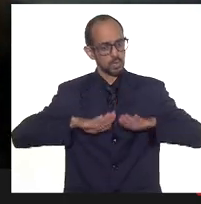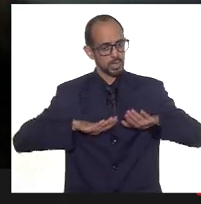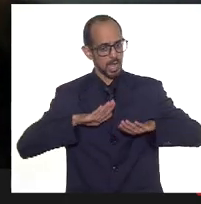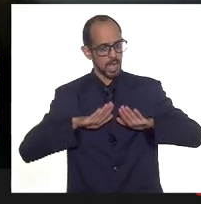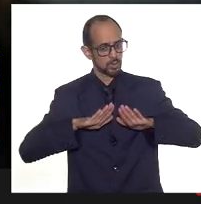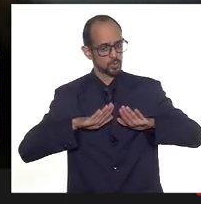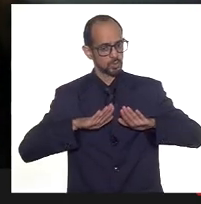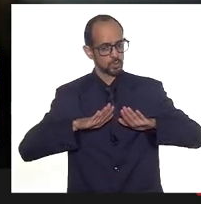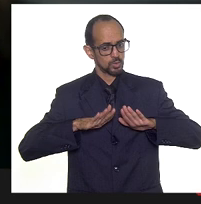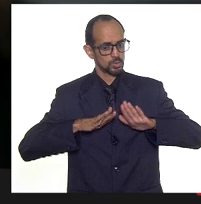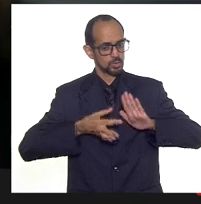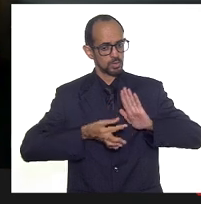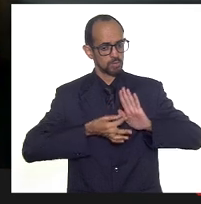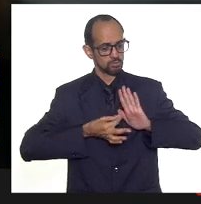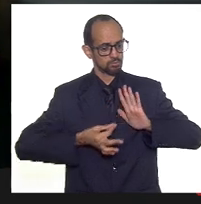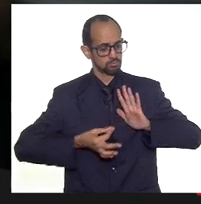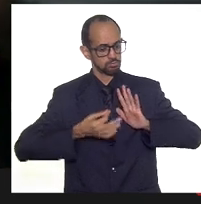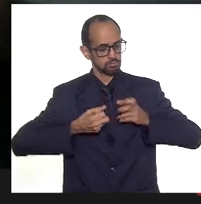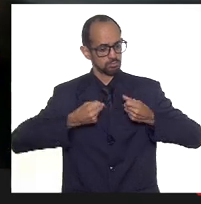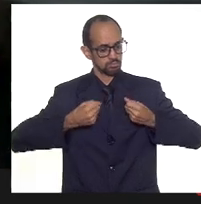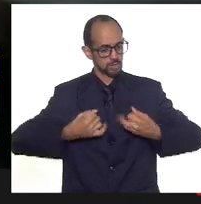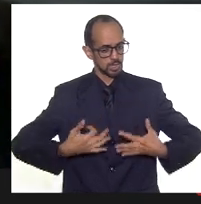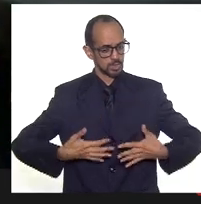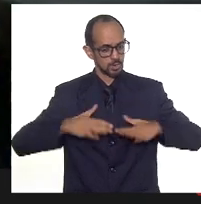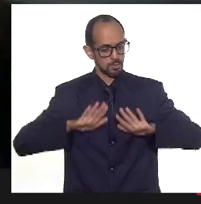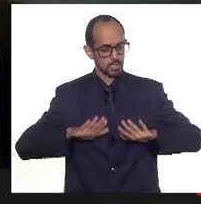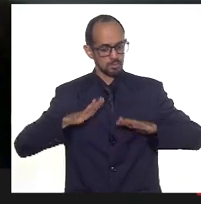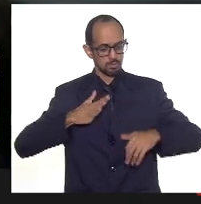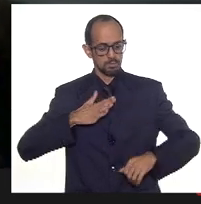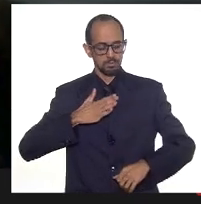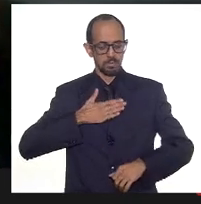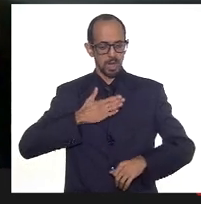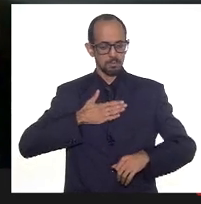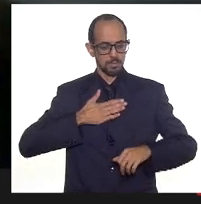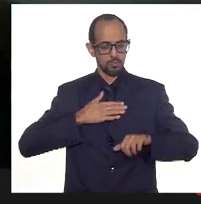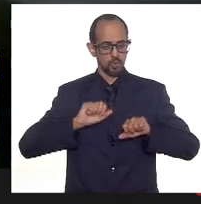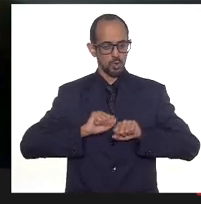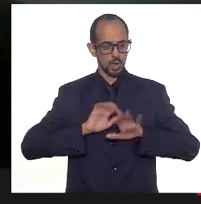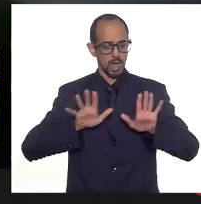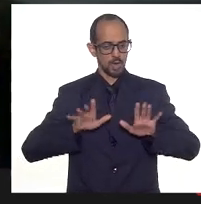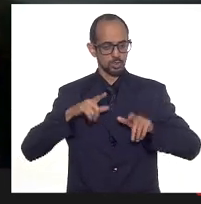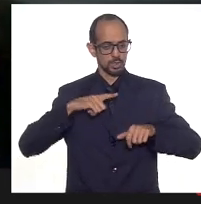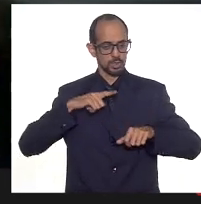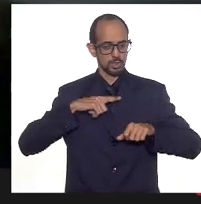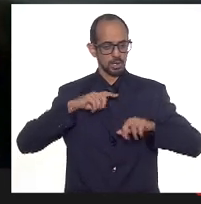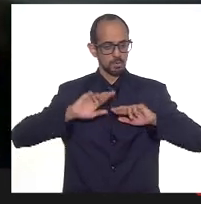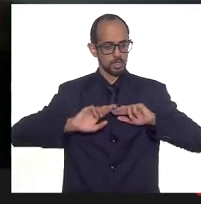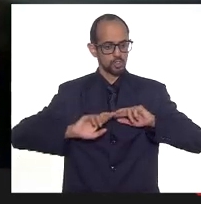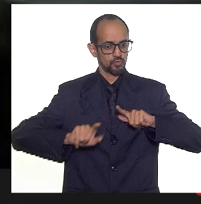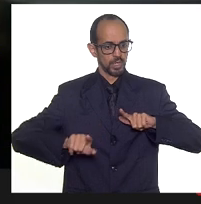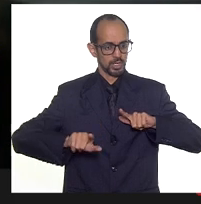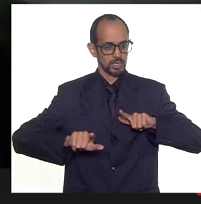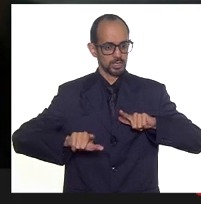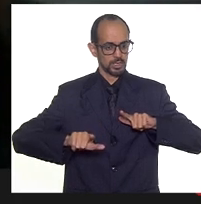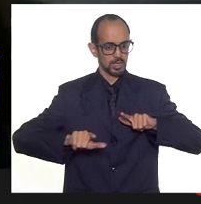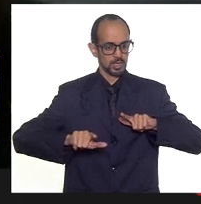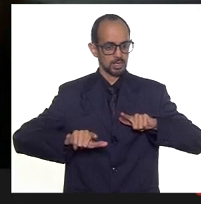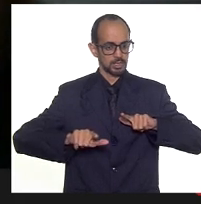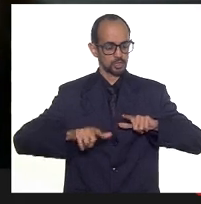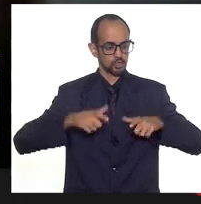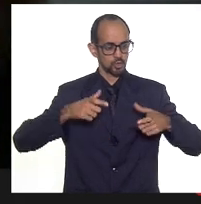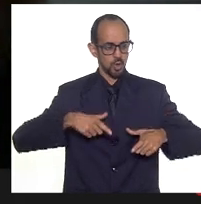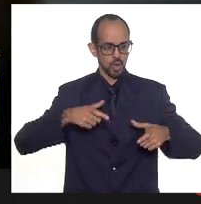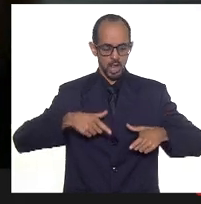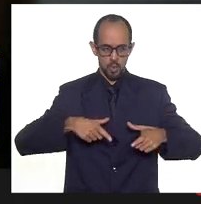observação, mas nos parece que ficou claro que há uma diferença territorial e que